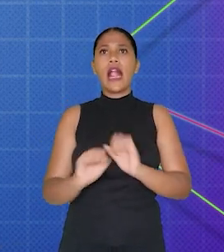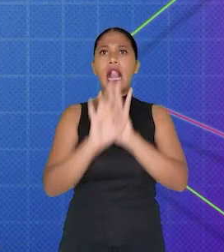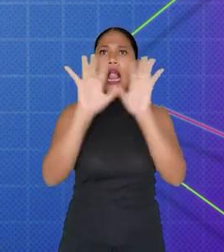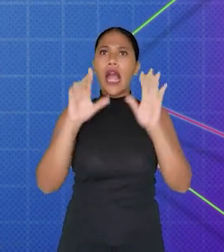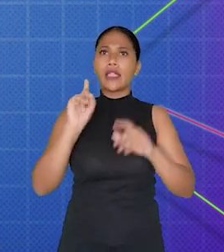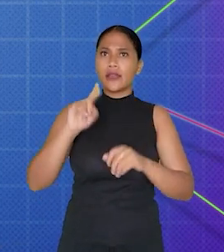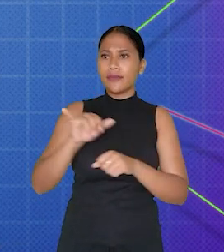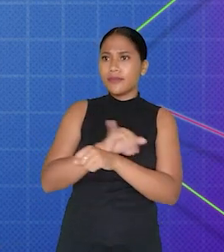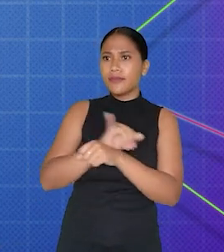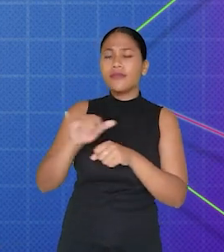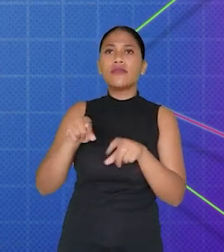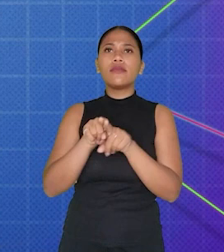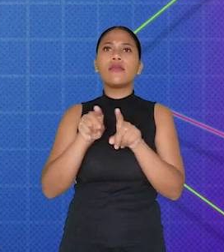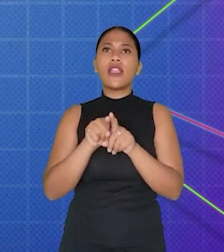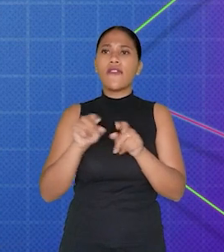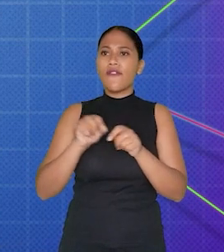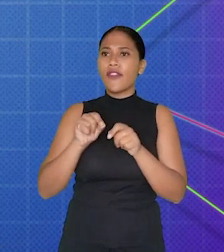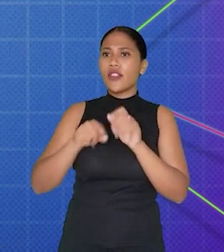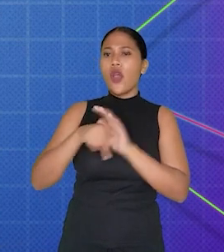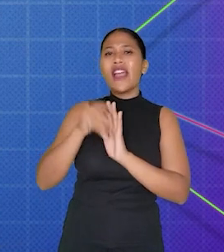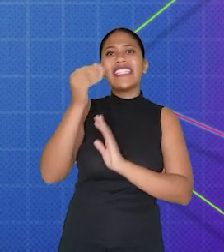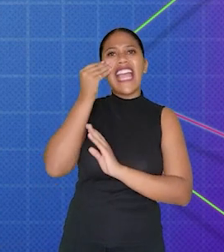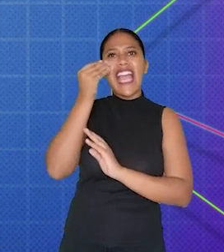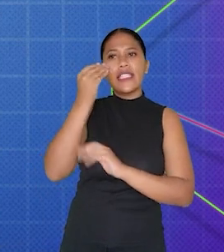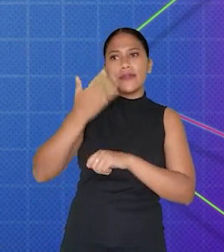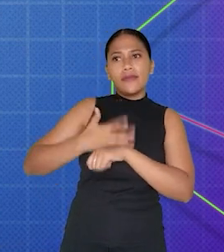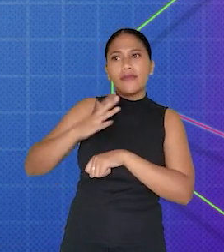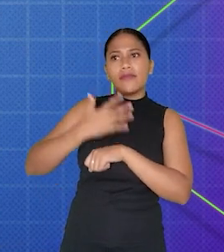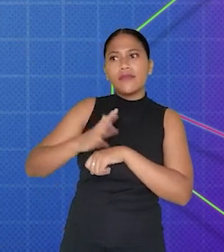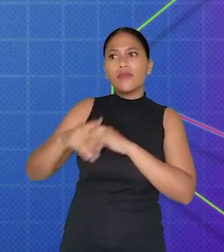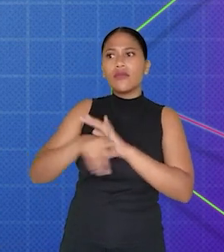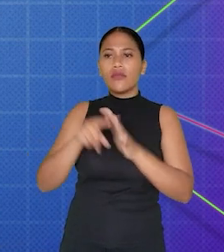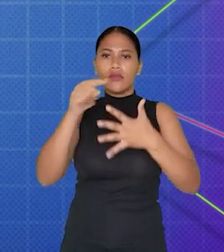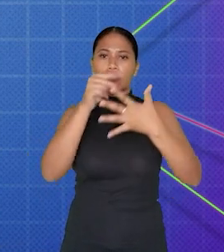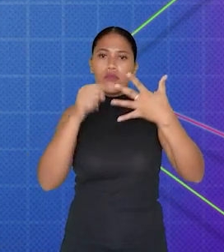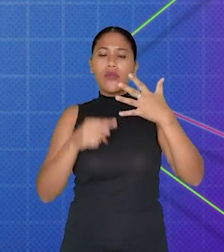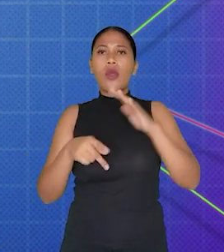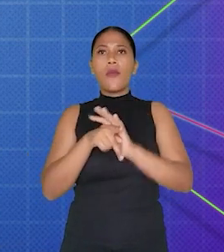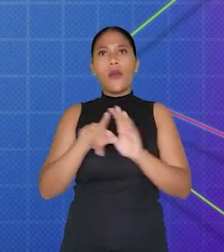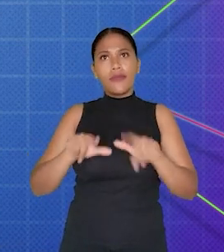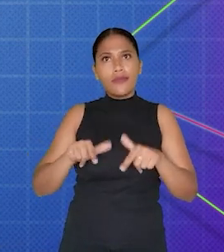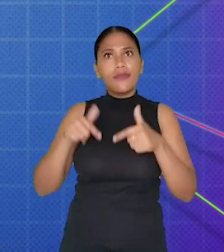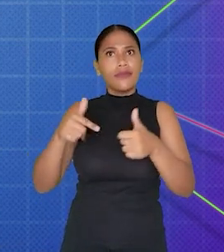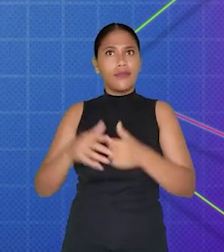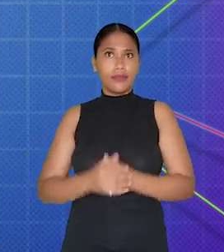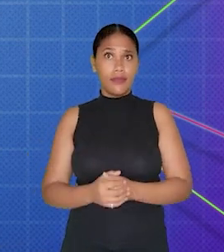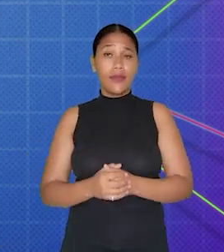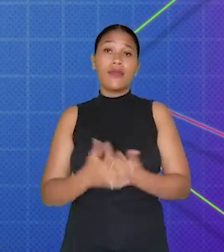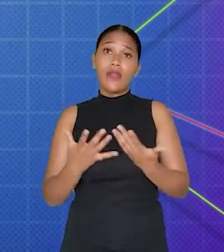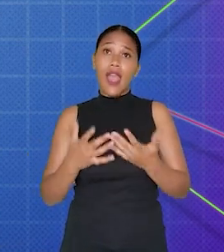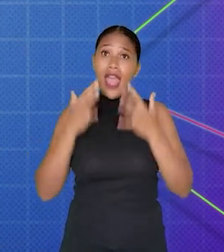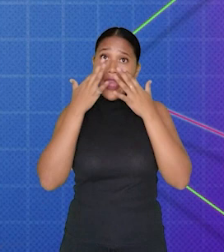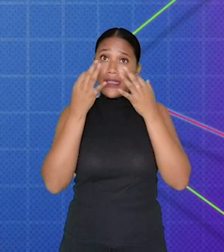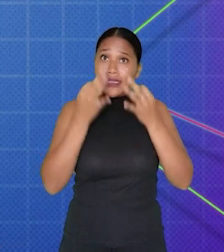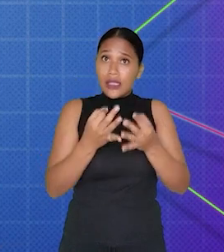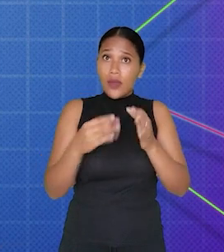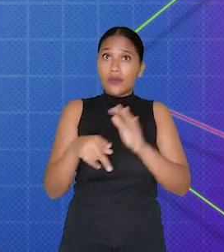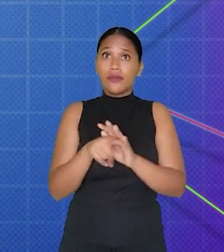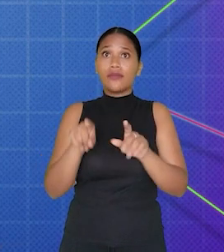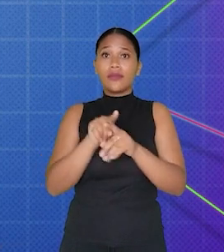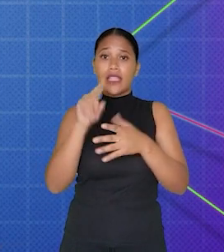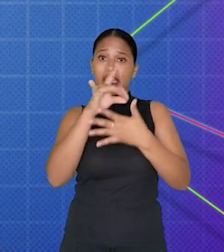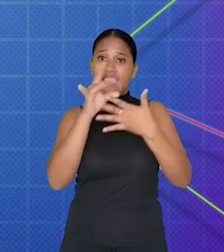envolve a definição clara das mecânicas do jogo e a realização de testes para garantir que o jogo atenda aos requisitos de desempenho e jogabilidade.